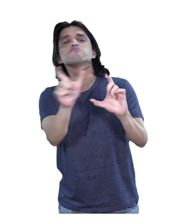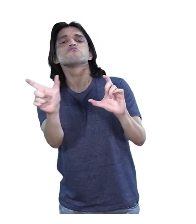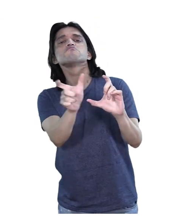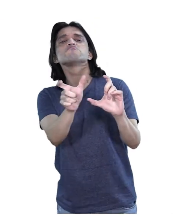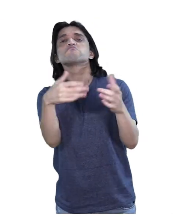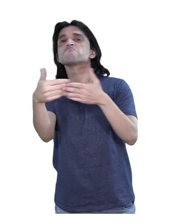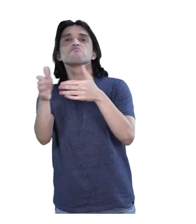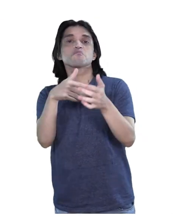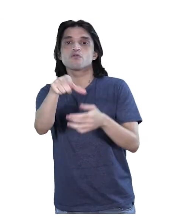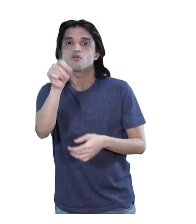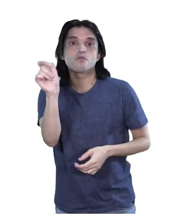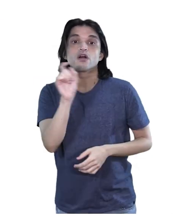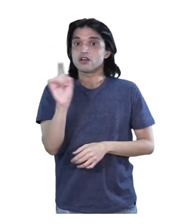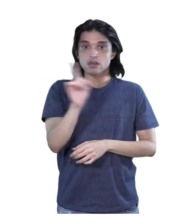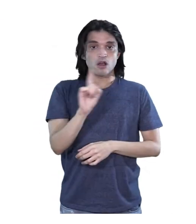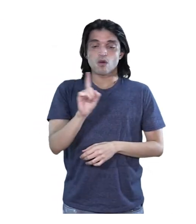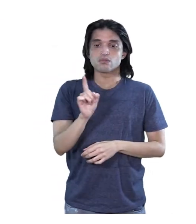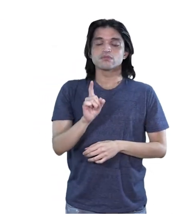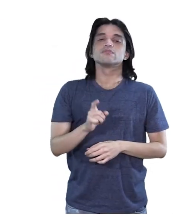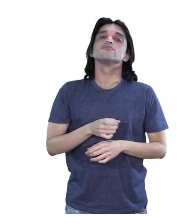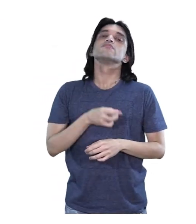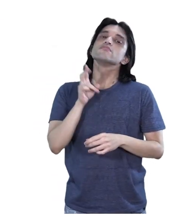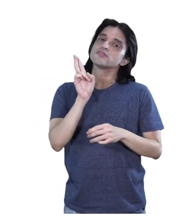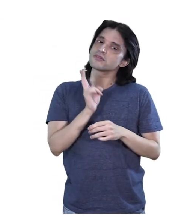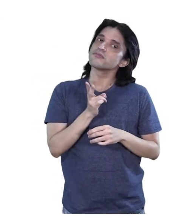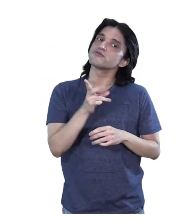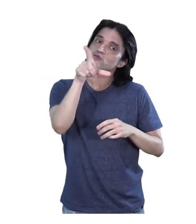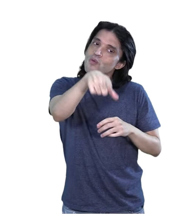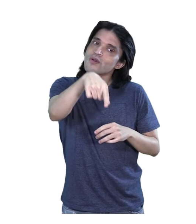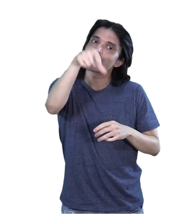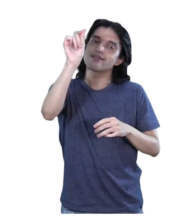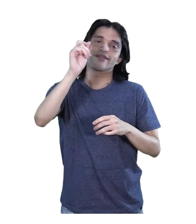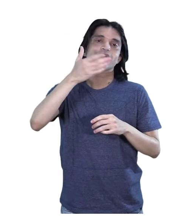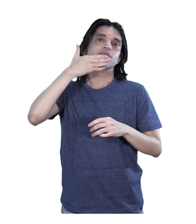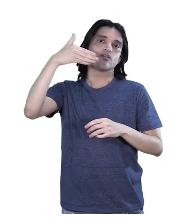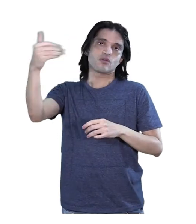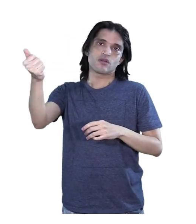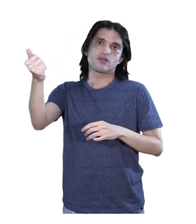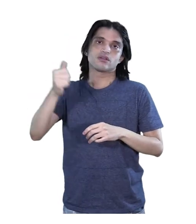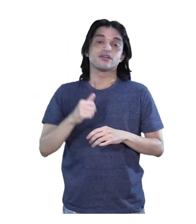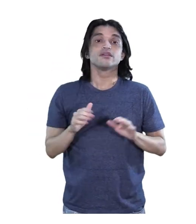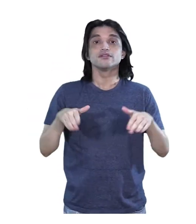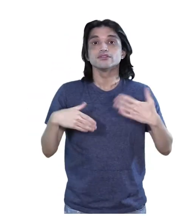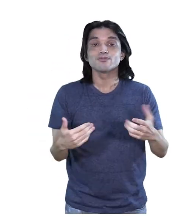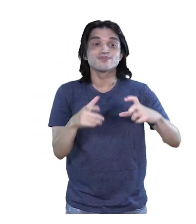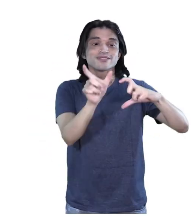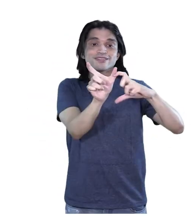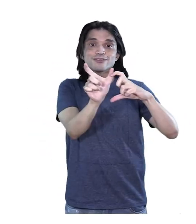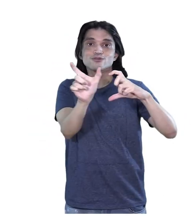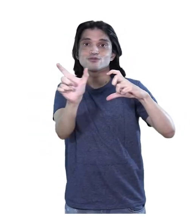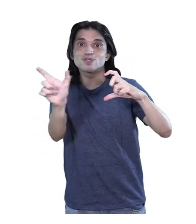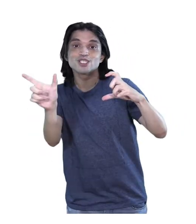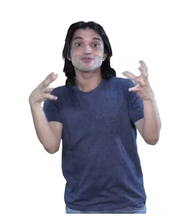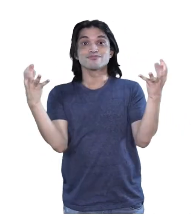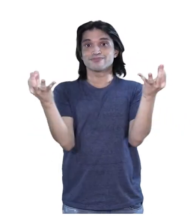se encaixará ao contexto que temos. Isso significa dizer que não existe sinônimo perfeito, ou